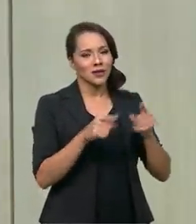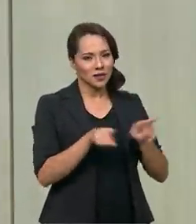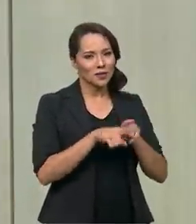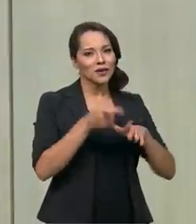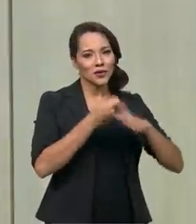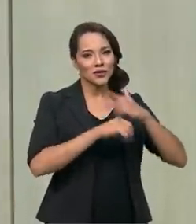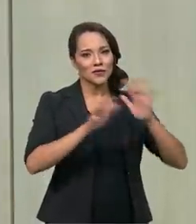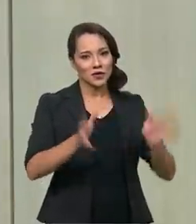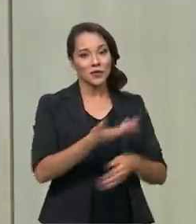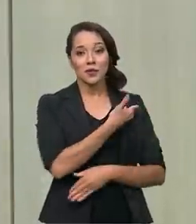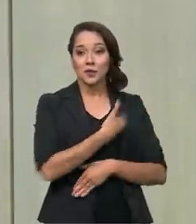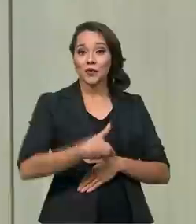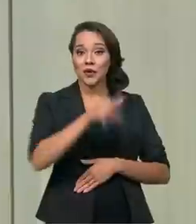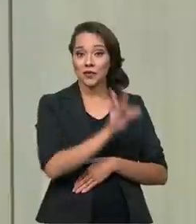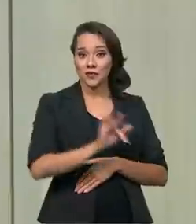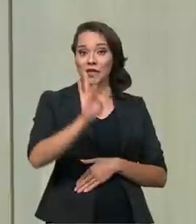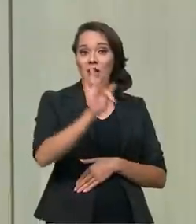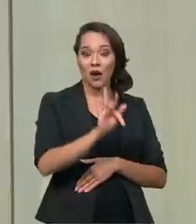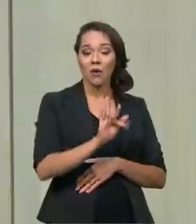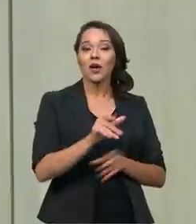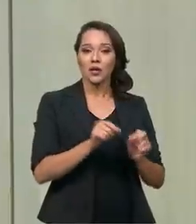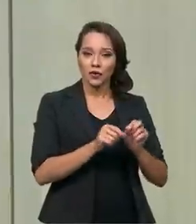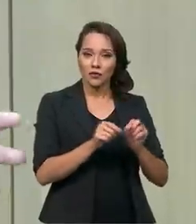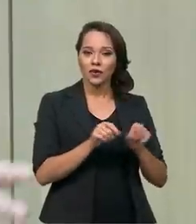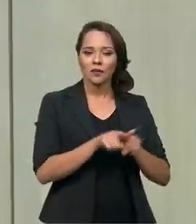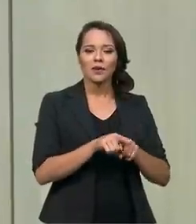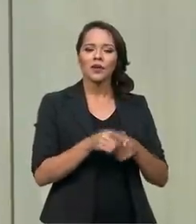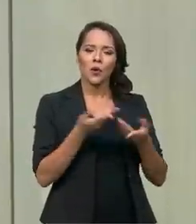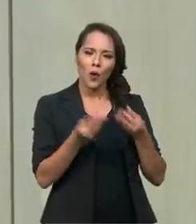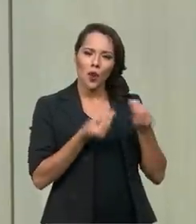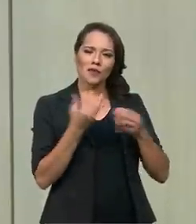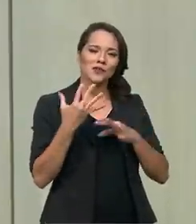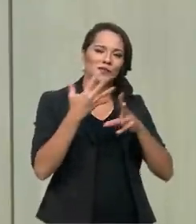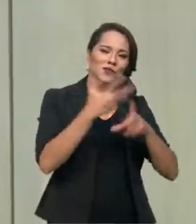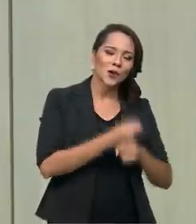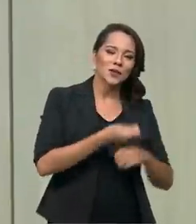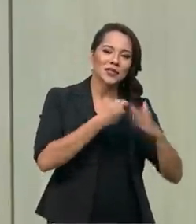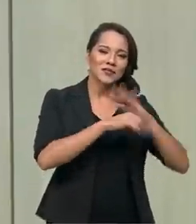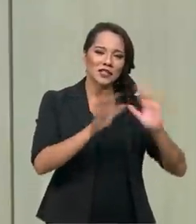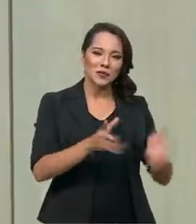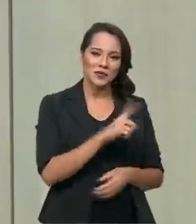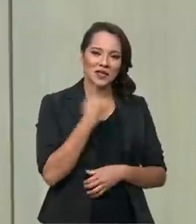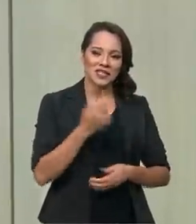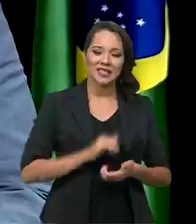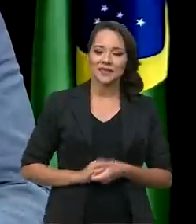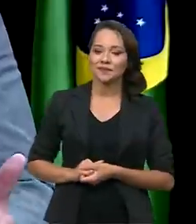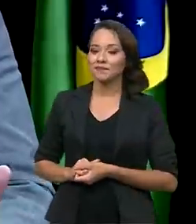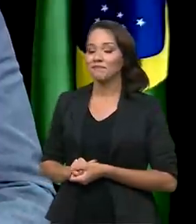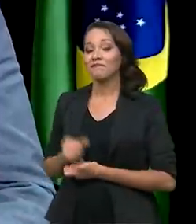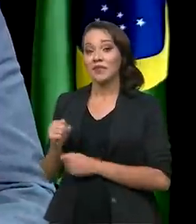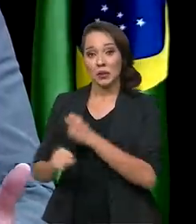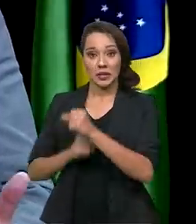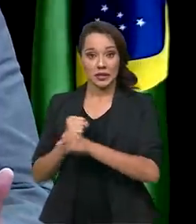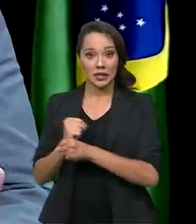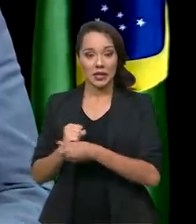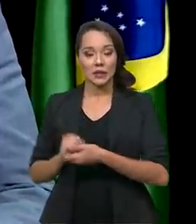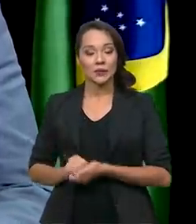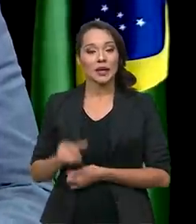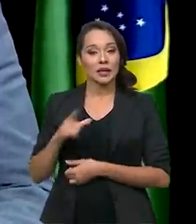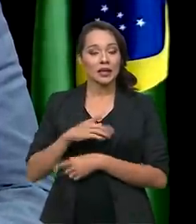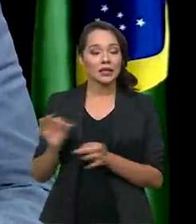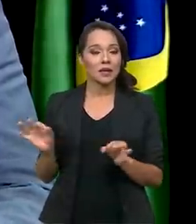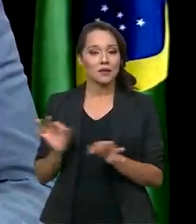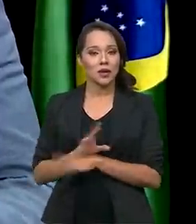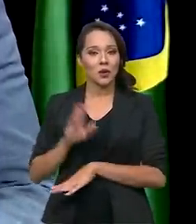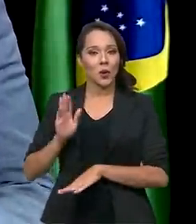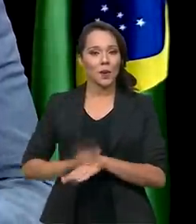os investimentos do governo federal que foram feitos. Tem como o senhor fazer um balanço desses investimentos para a gente? Olha, esse ano nós estamos concluindo